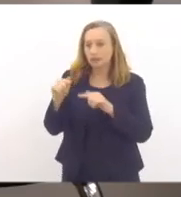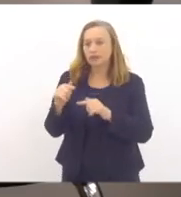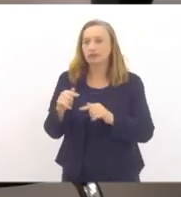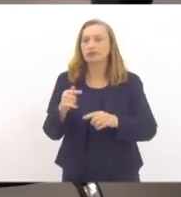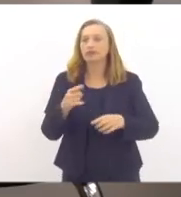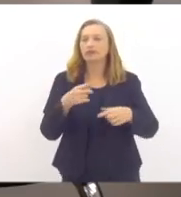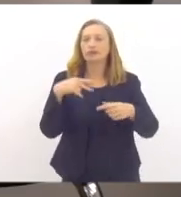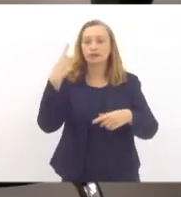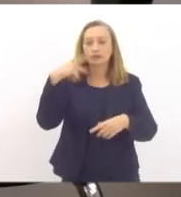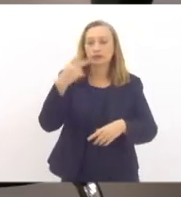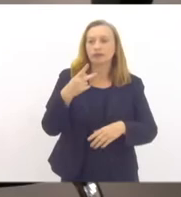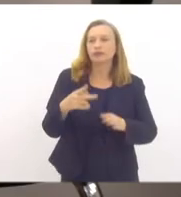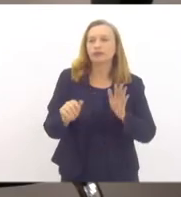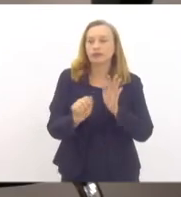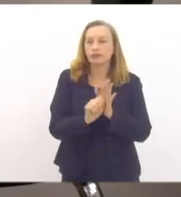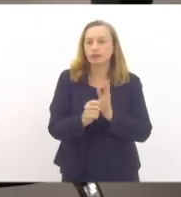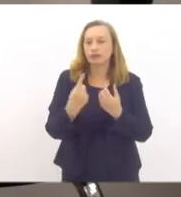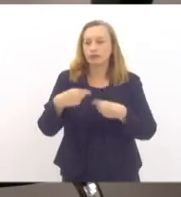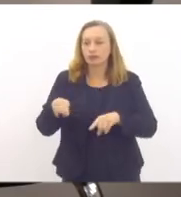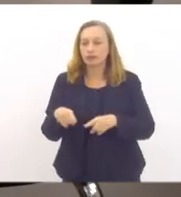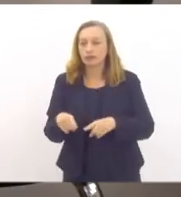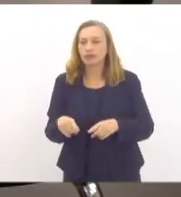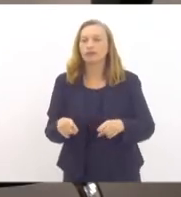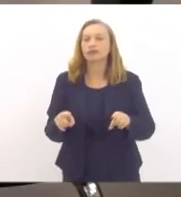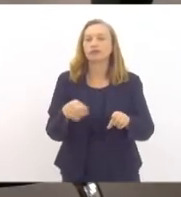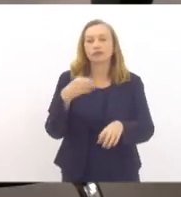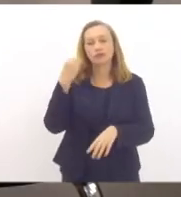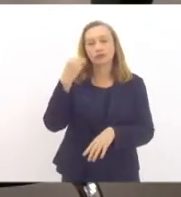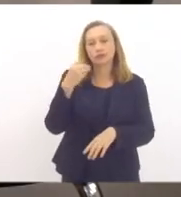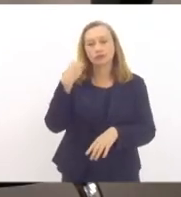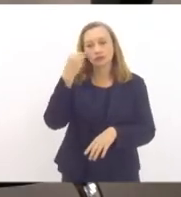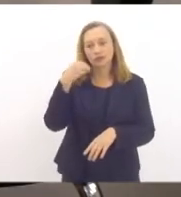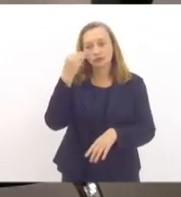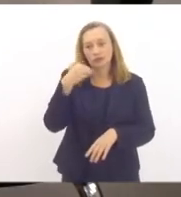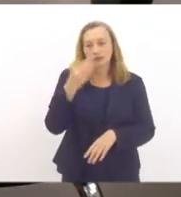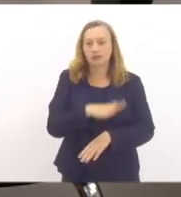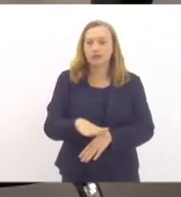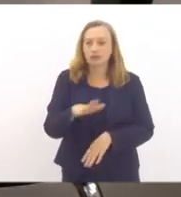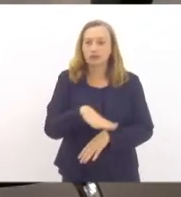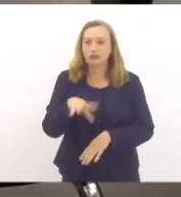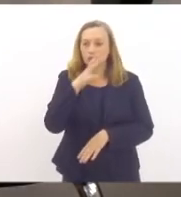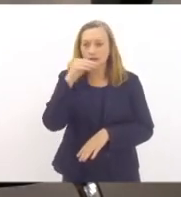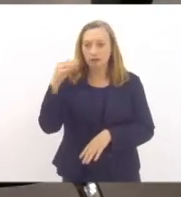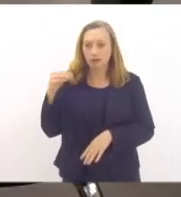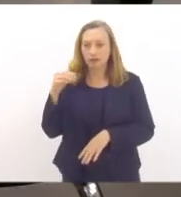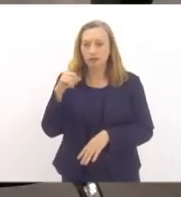drogas e a experiência junto a crianças e adolescentes em risco. Então, aí também